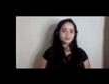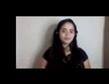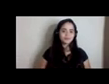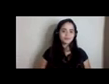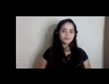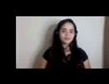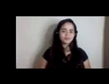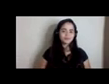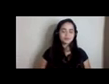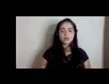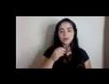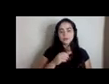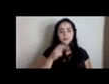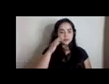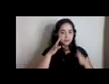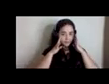Vejam bem,